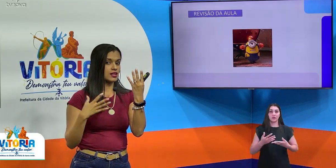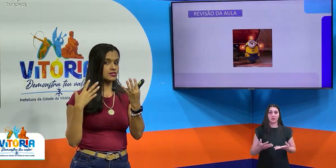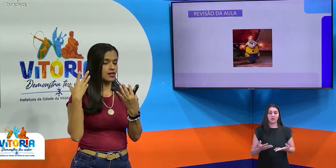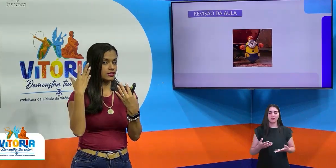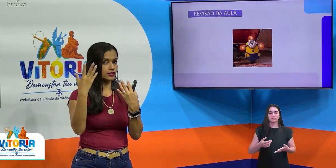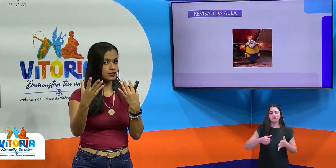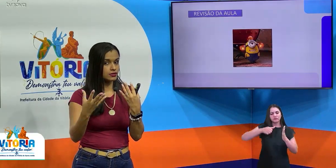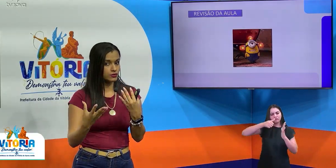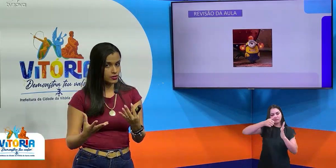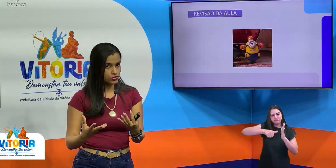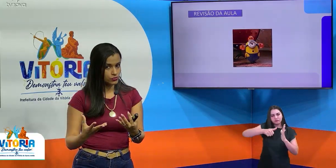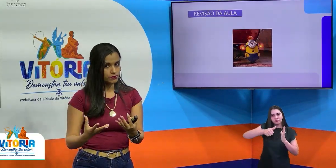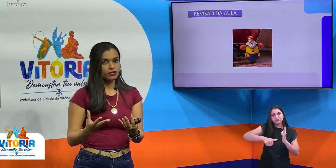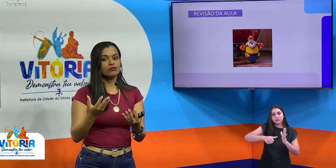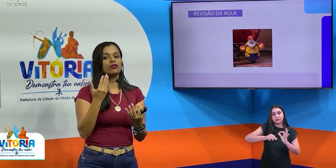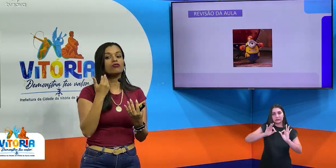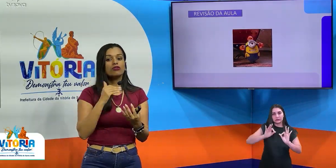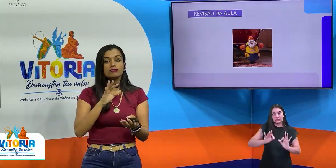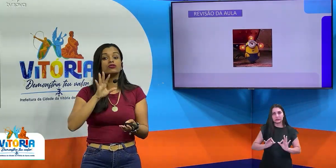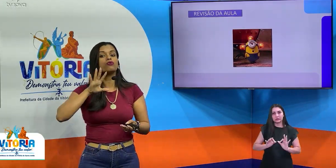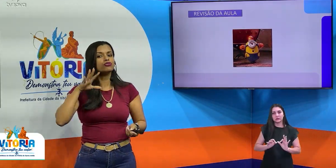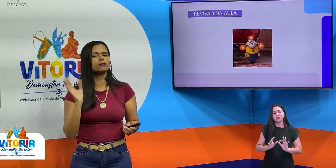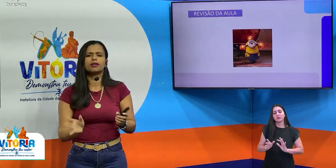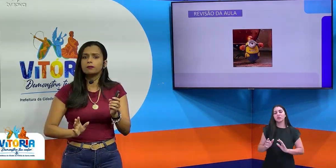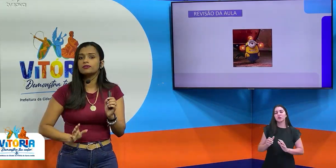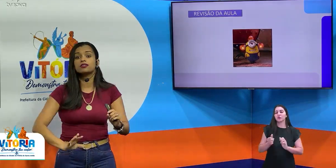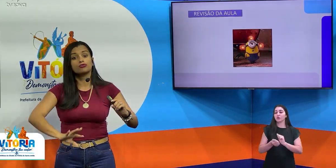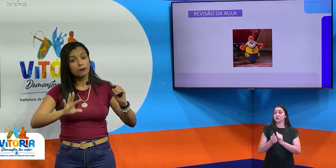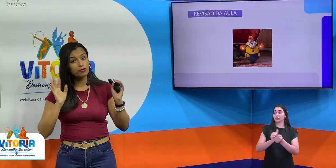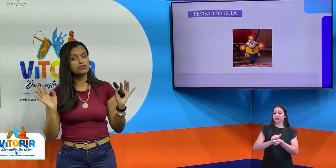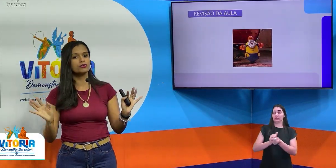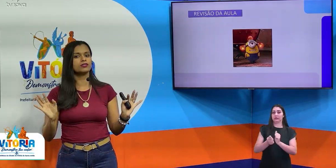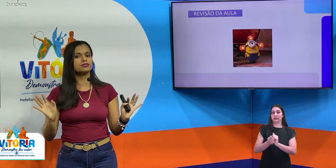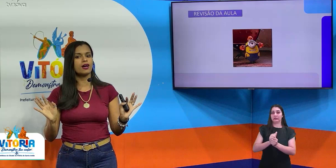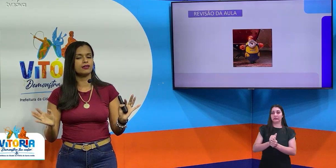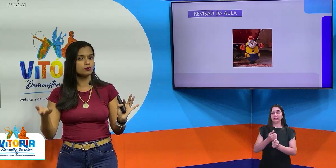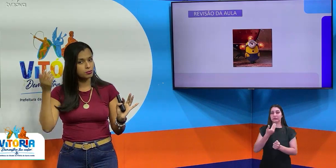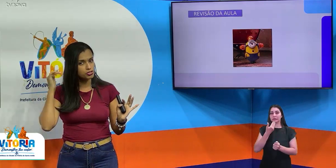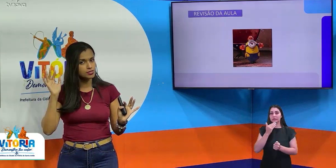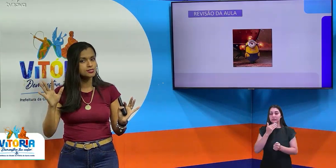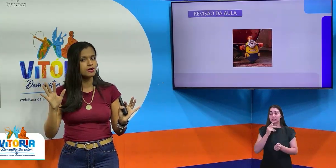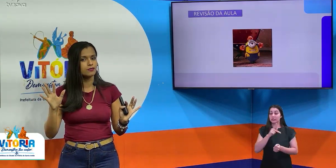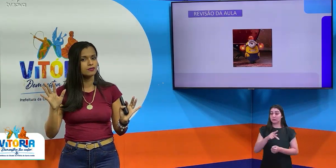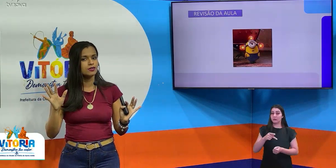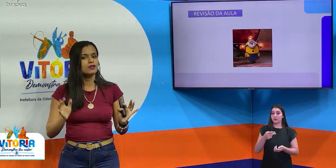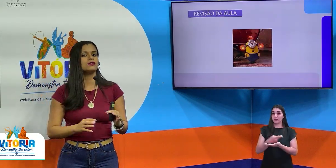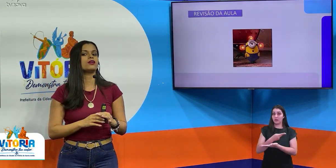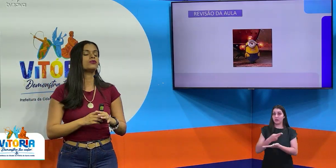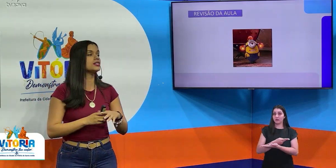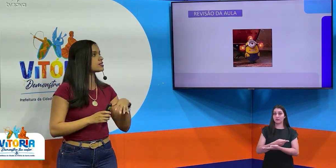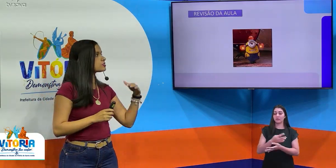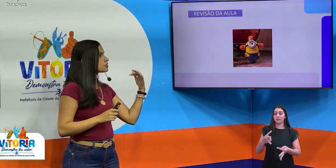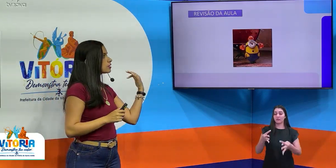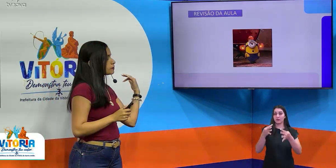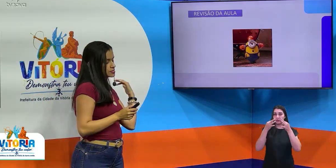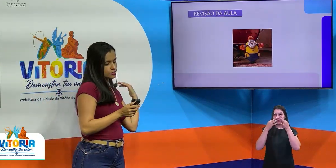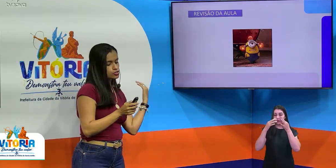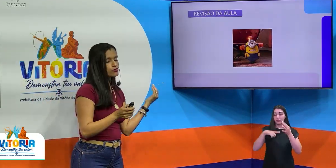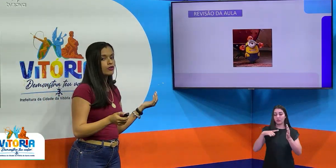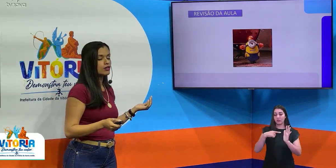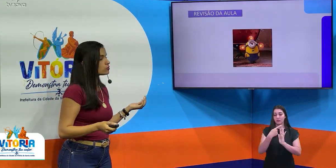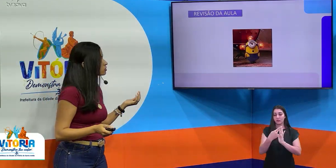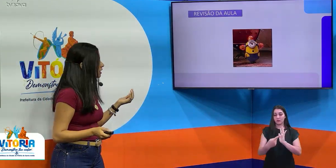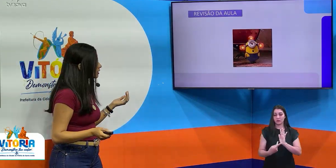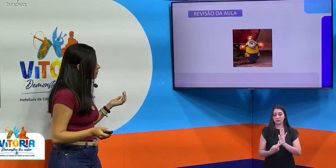vocês analisarem direitinho isso, não vamos se confundir, para depois dizer que foi a professora que disse errado. Então, presta atenção. Tem um desenhozinho que aqui eu passei.